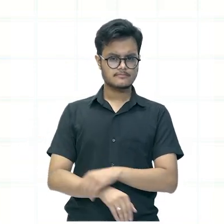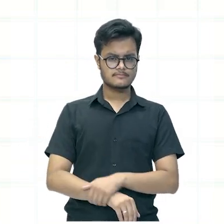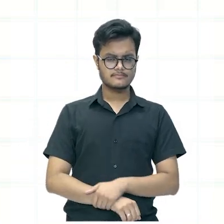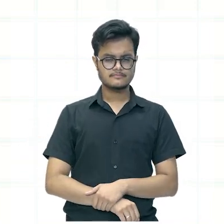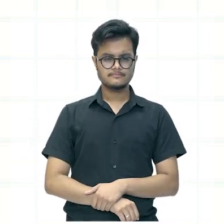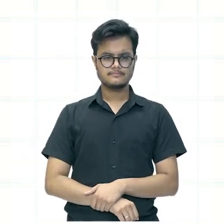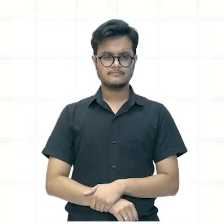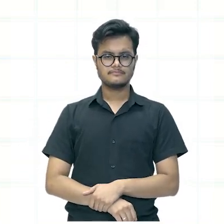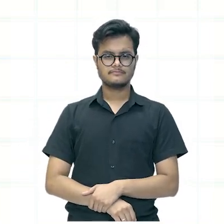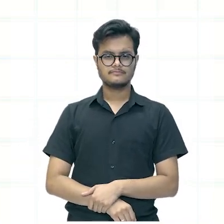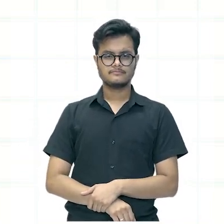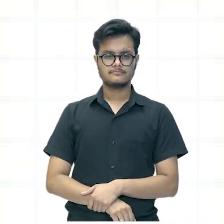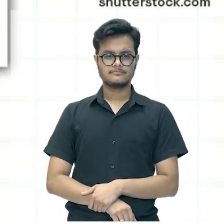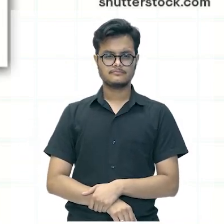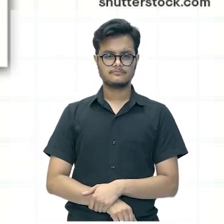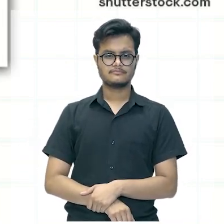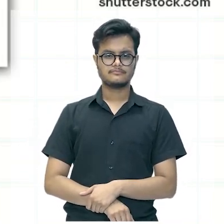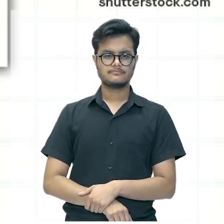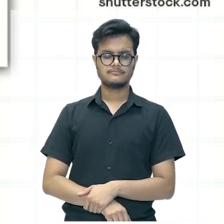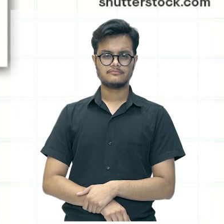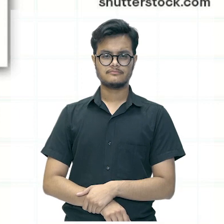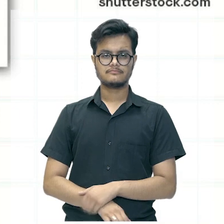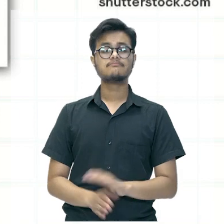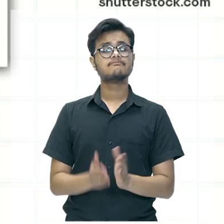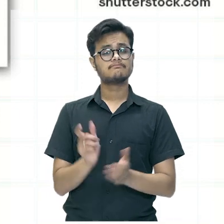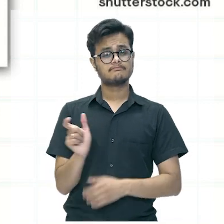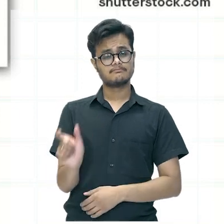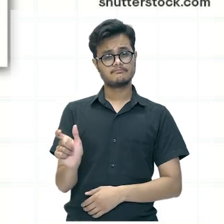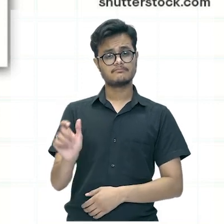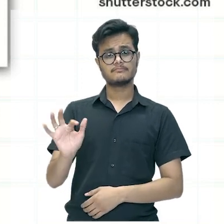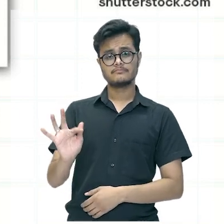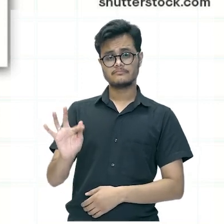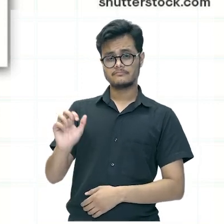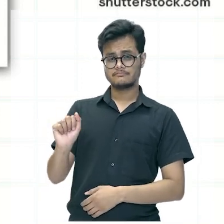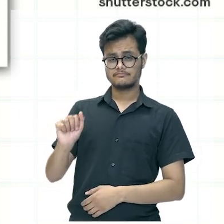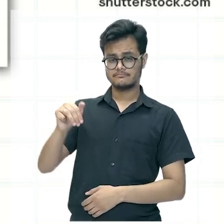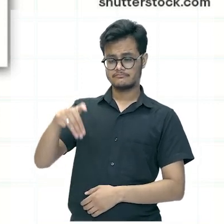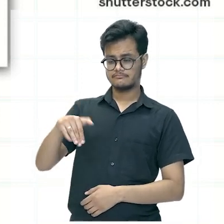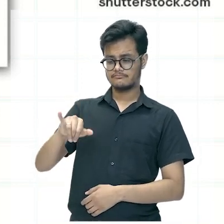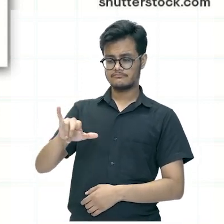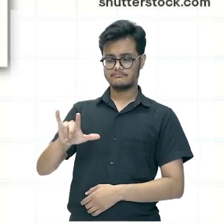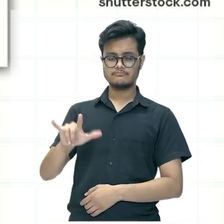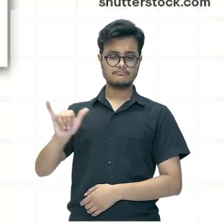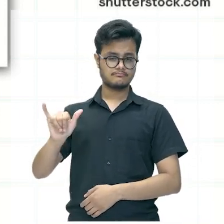Você tem outra imagem ao lado, né? Que é a palavra family,